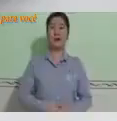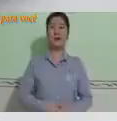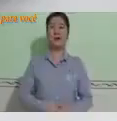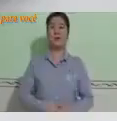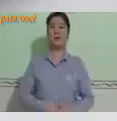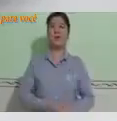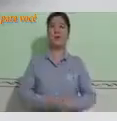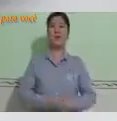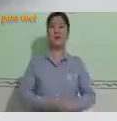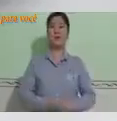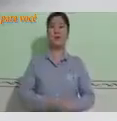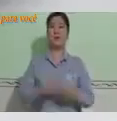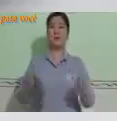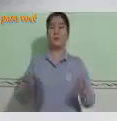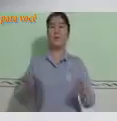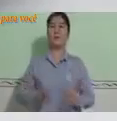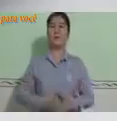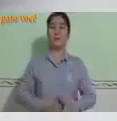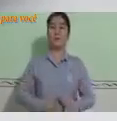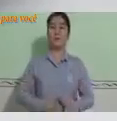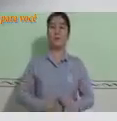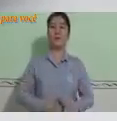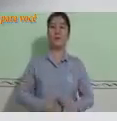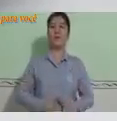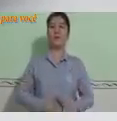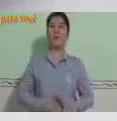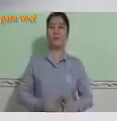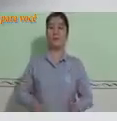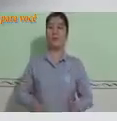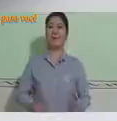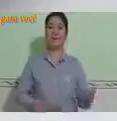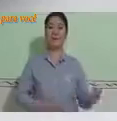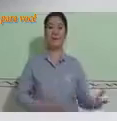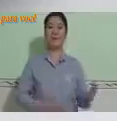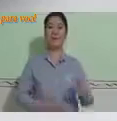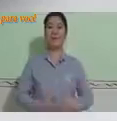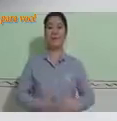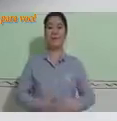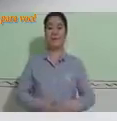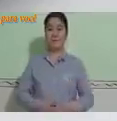o ligamento através de um ou dois pequenos cortes na mão ou no pulso.